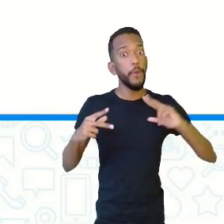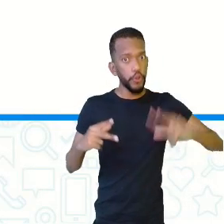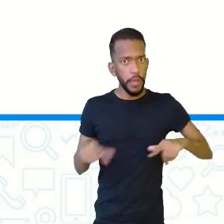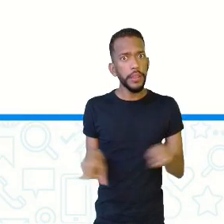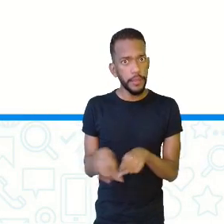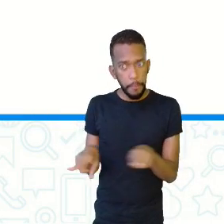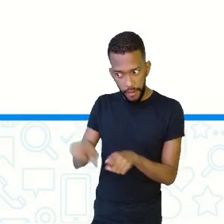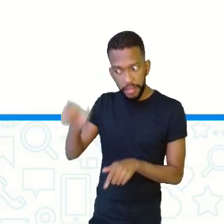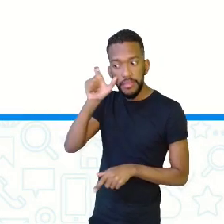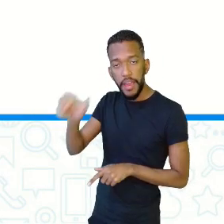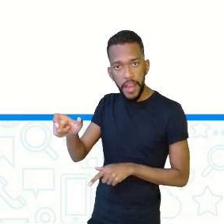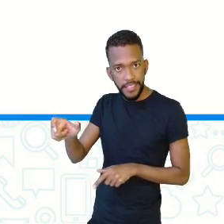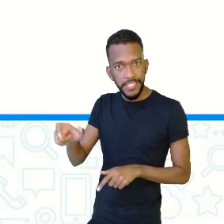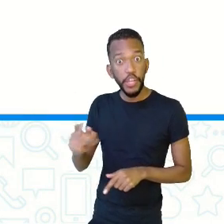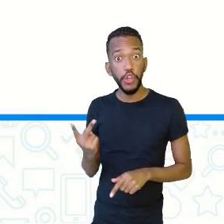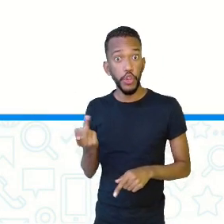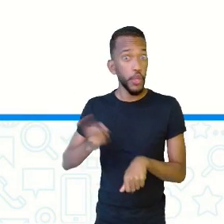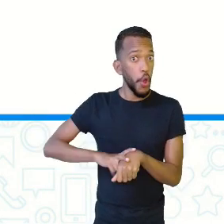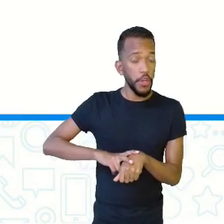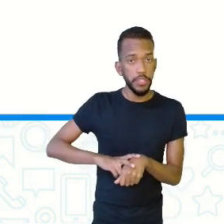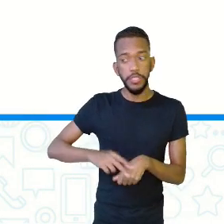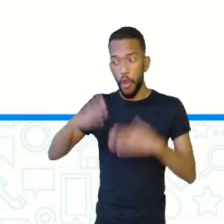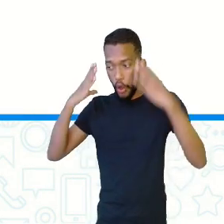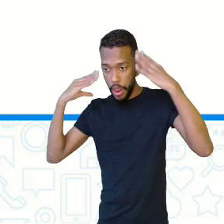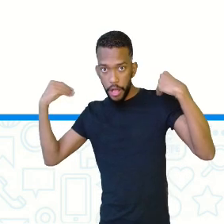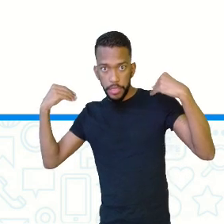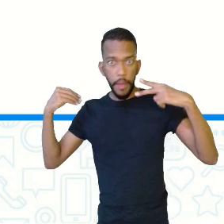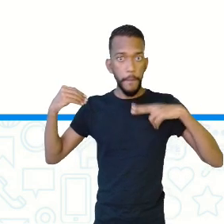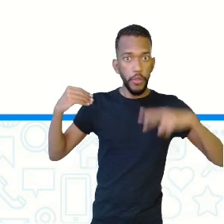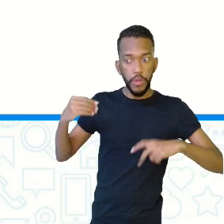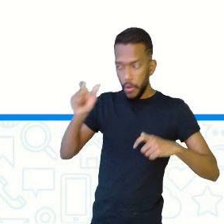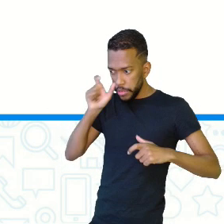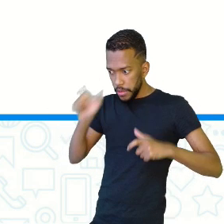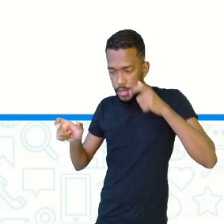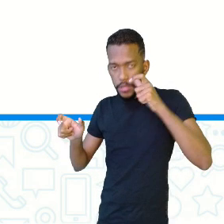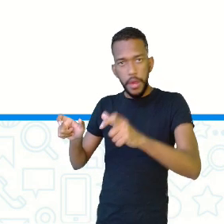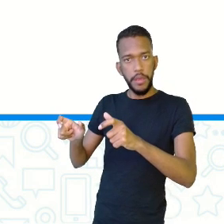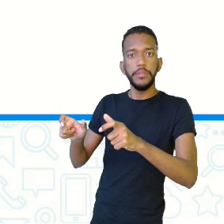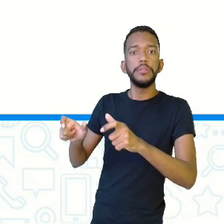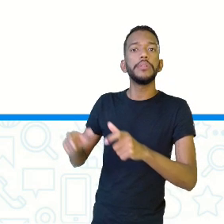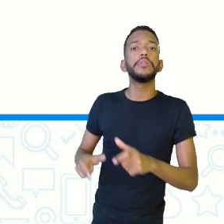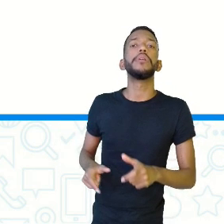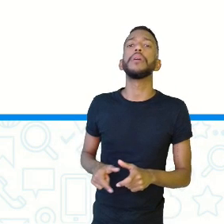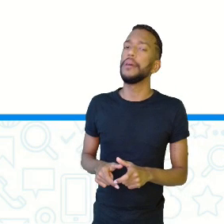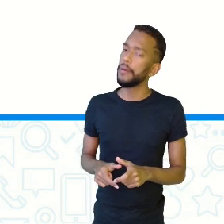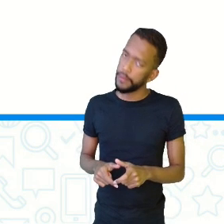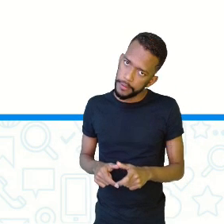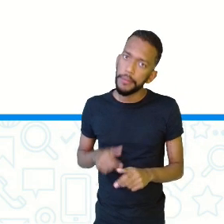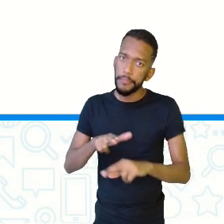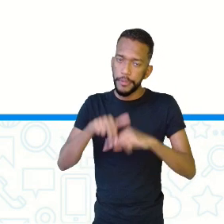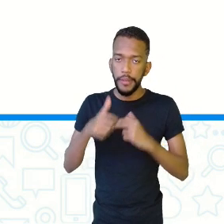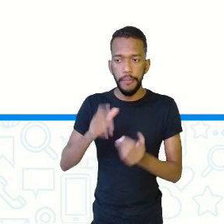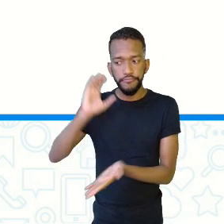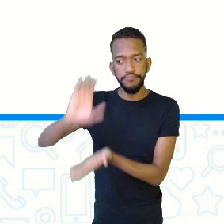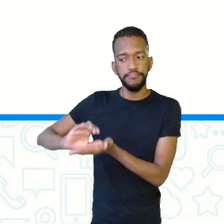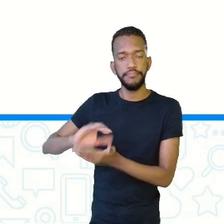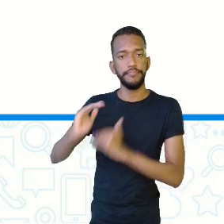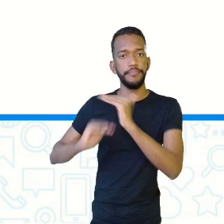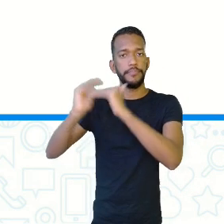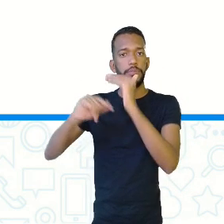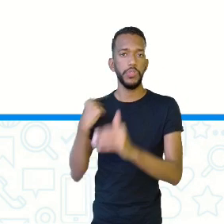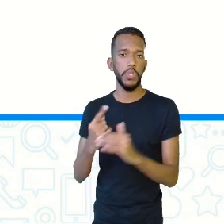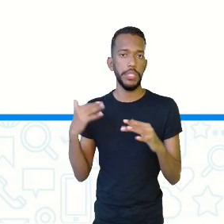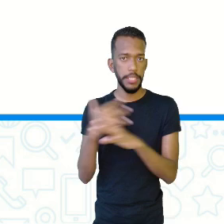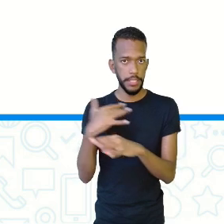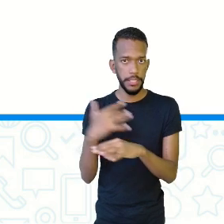sabiam. Então, era do interesse também dos portugueses que investisse mais na nossa cidade. Olha aí, nos